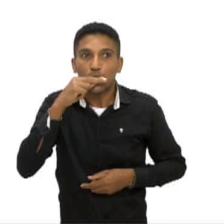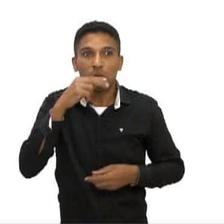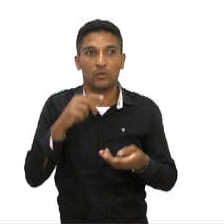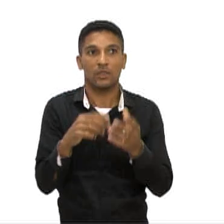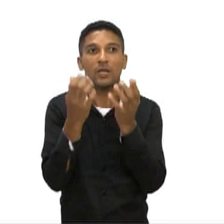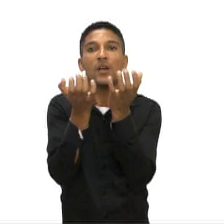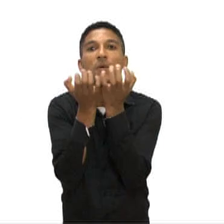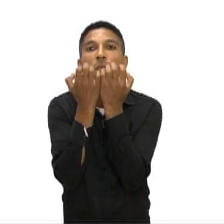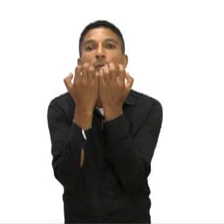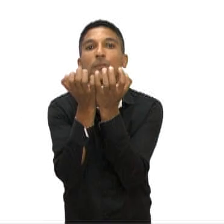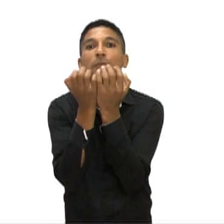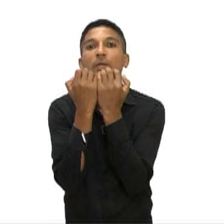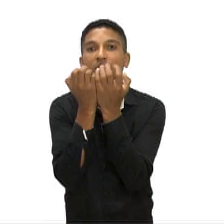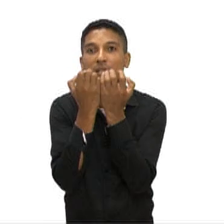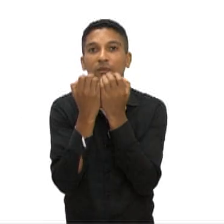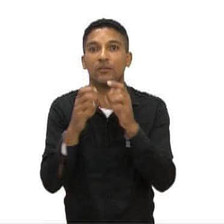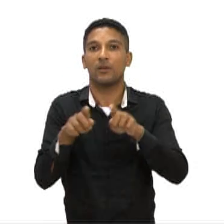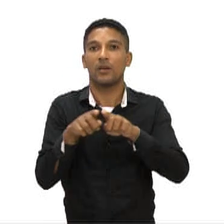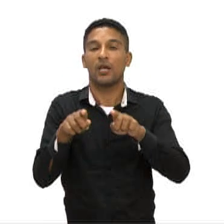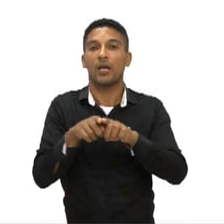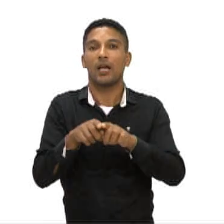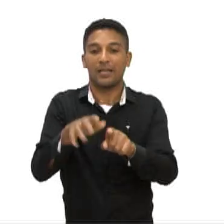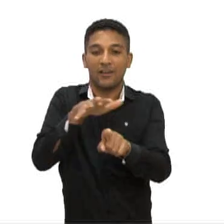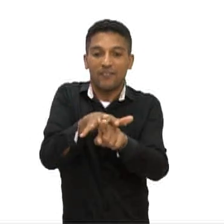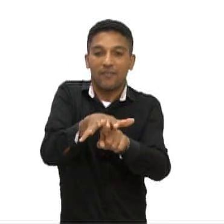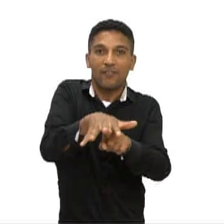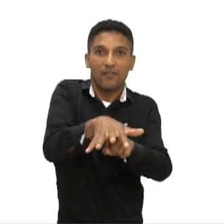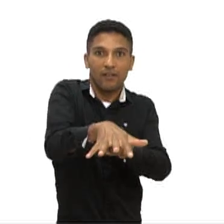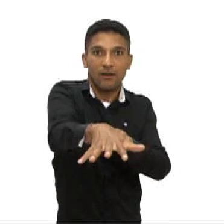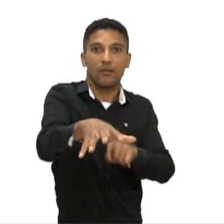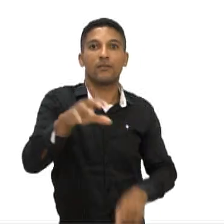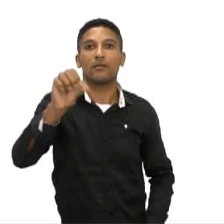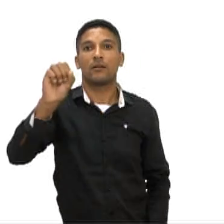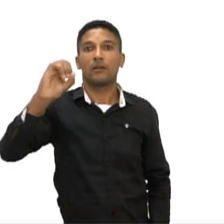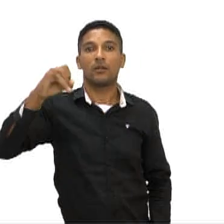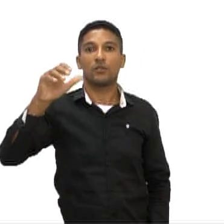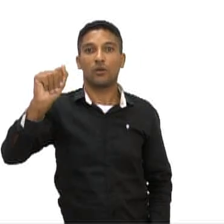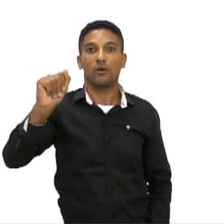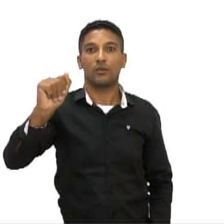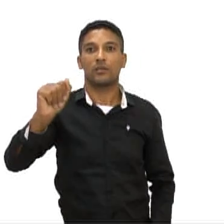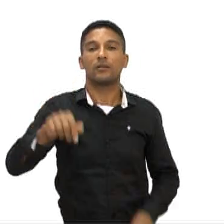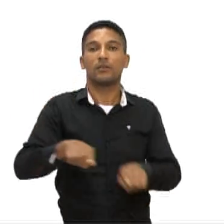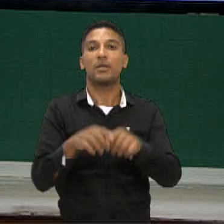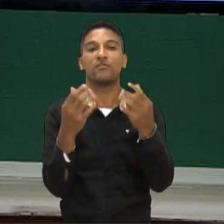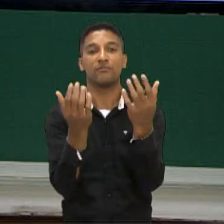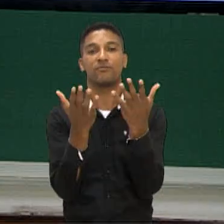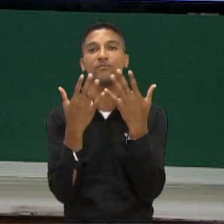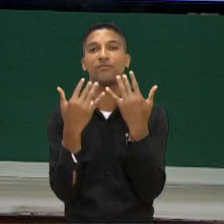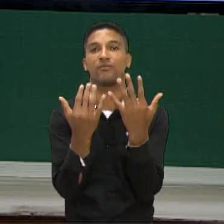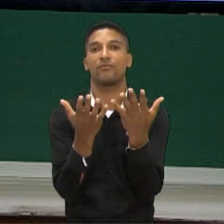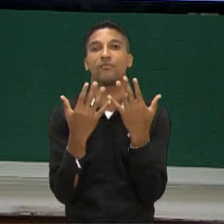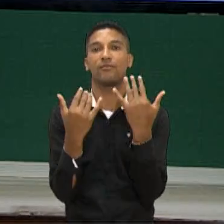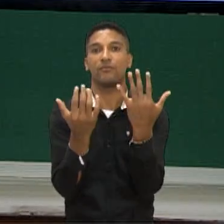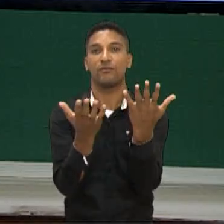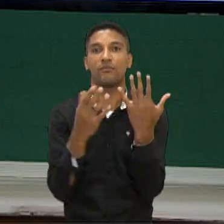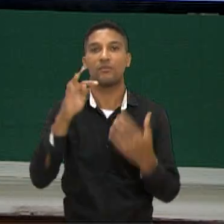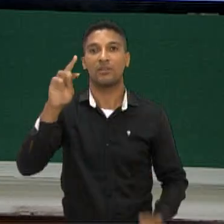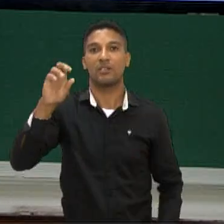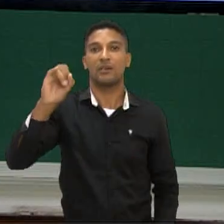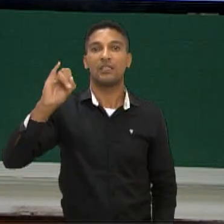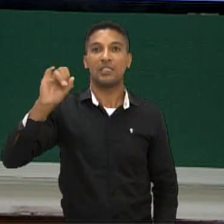soja, trigo e uva. Por que será que é fácil ter esse